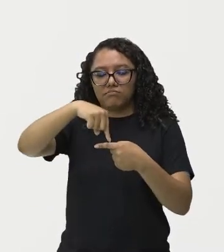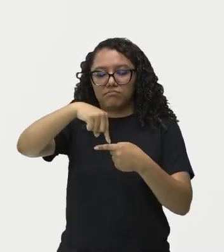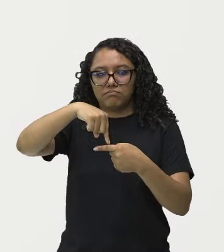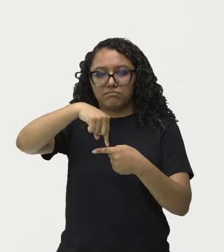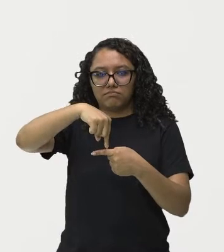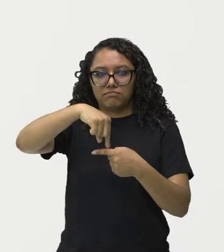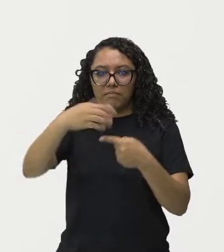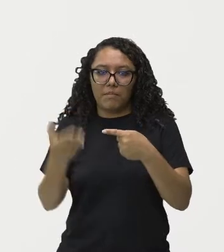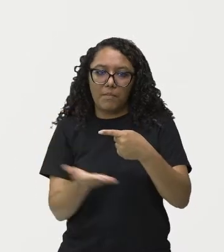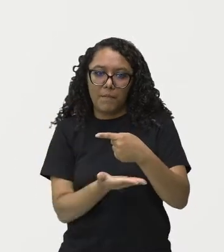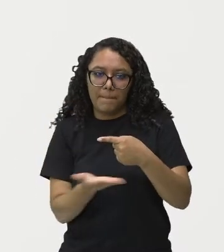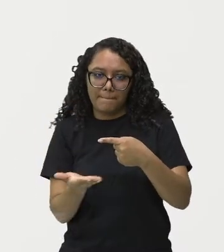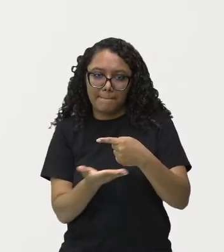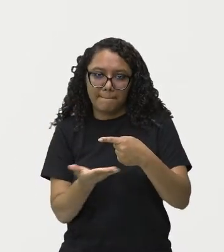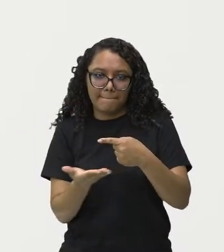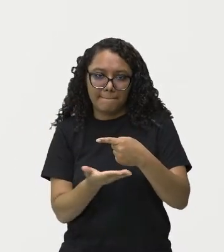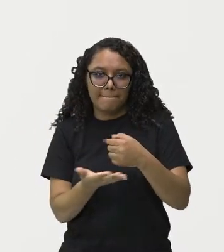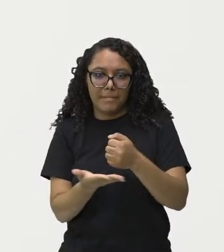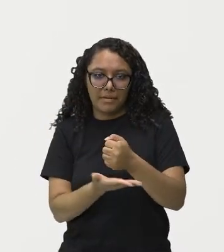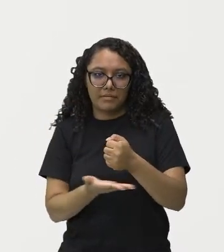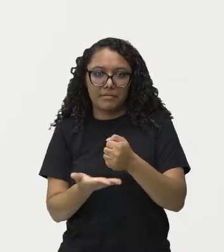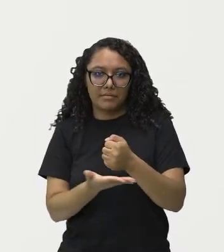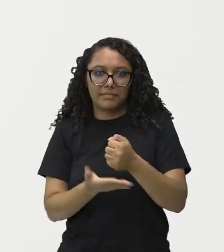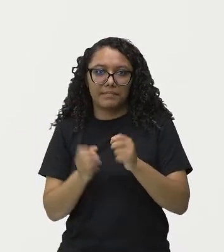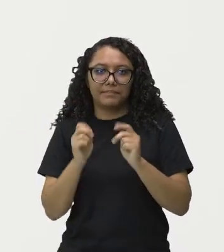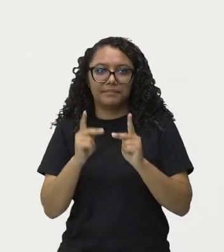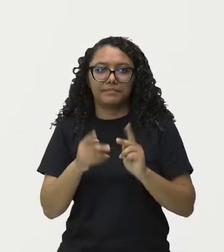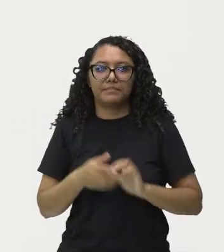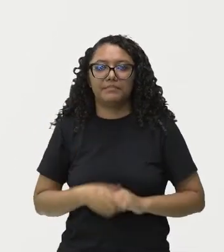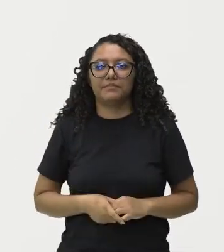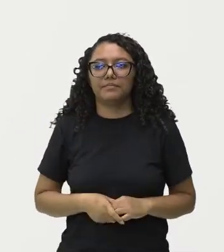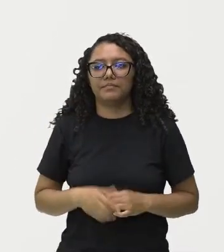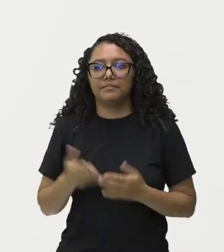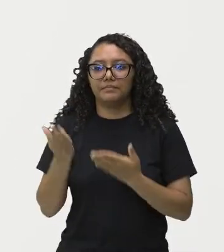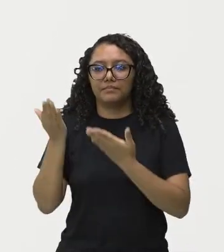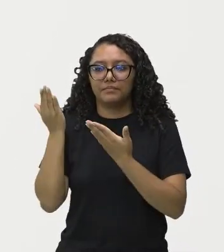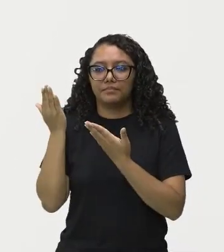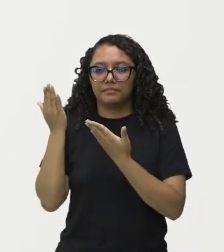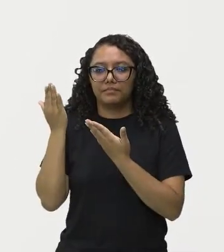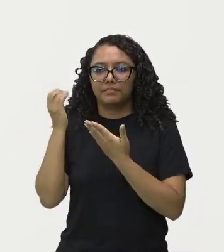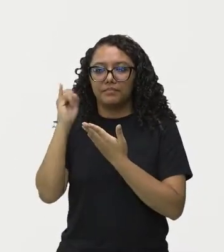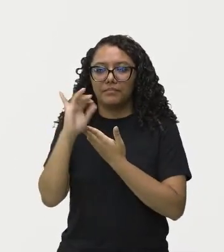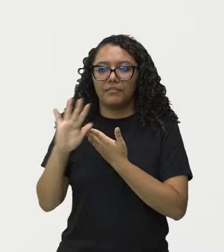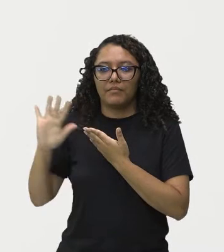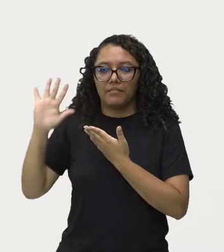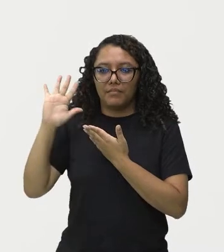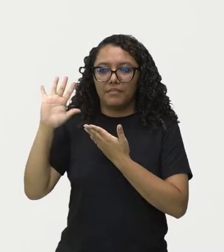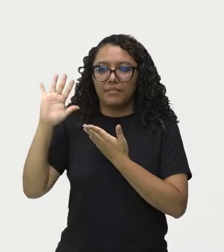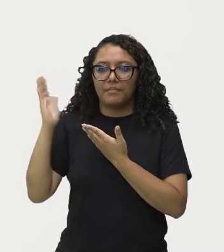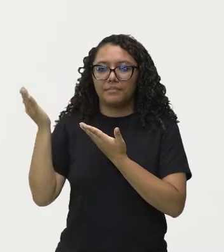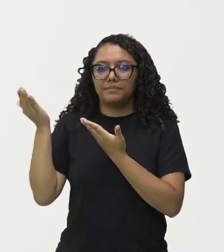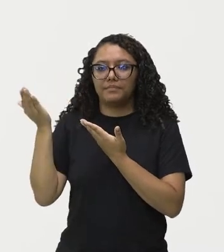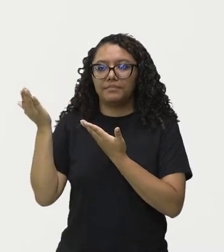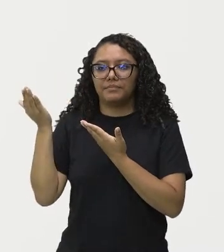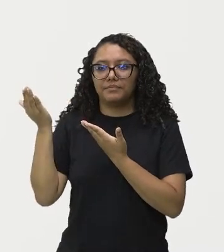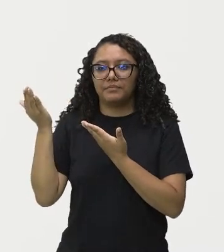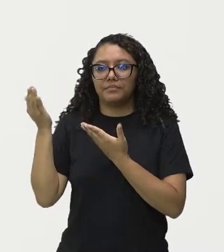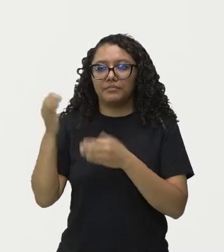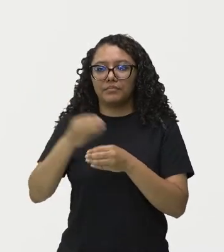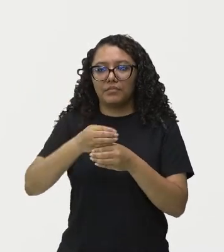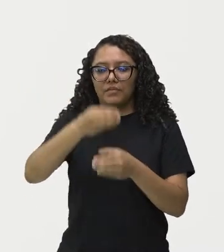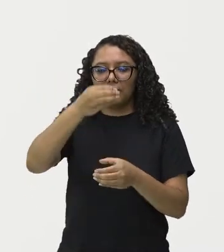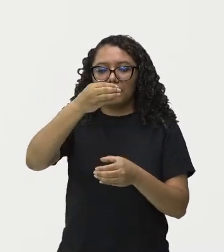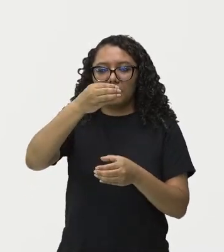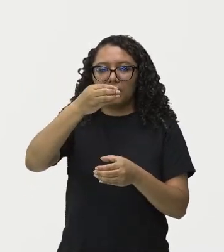da base, ok? Então aqui nós temos a imagem, ó, de um cilindro reto.